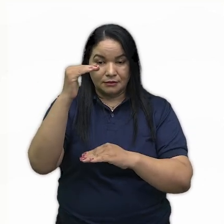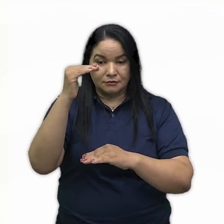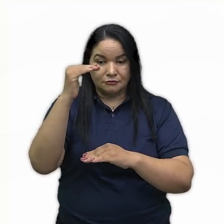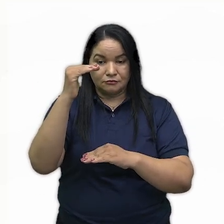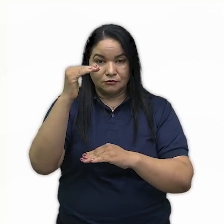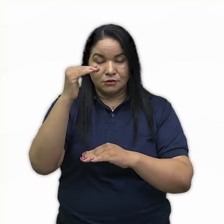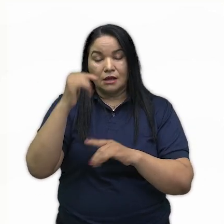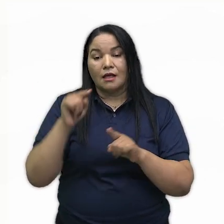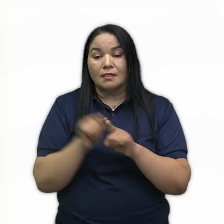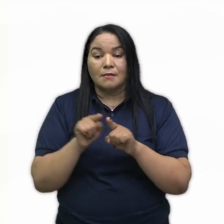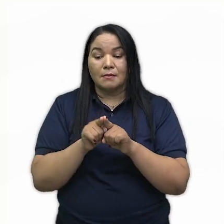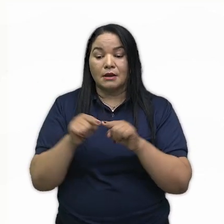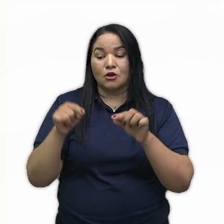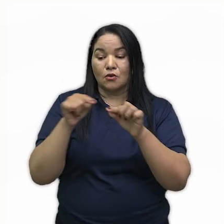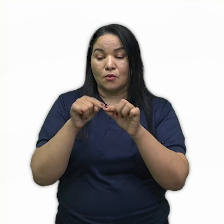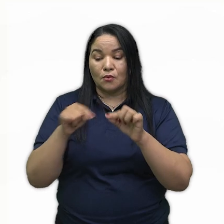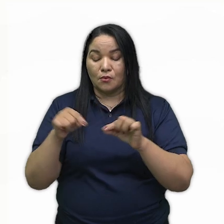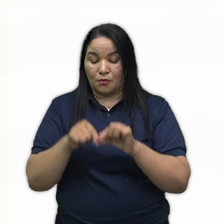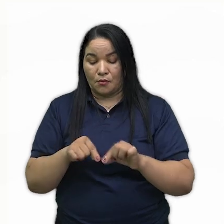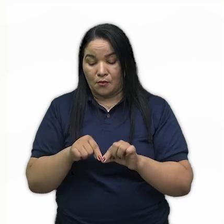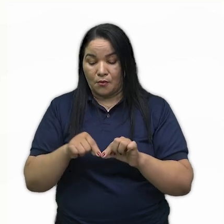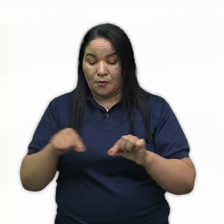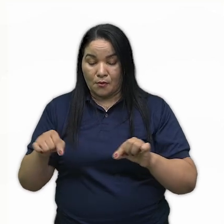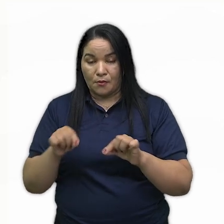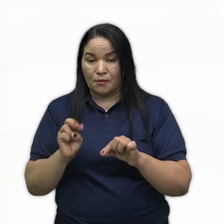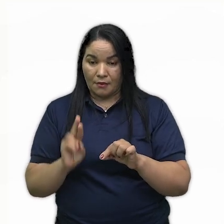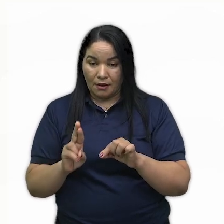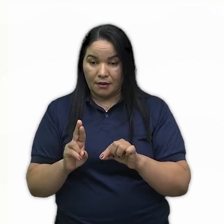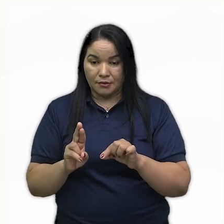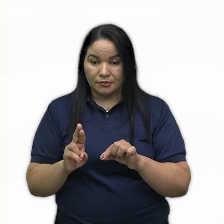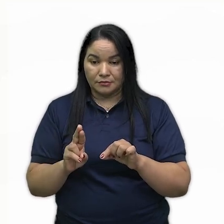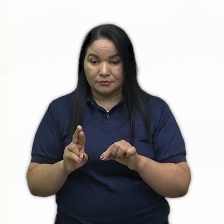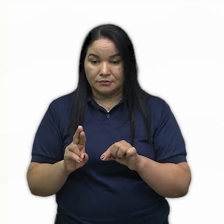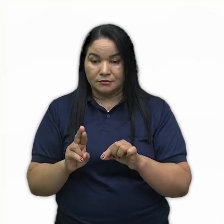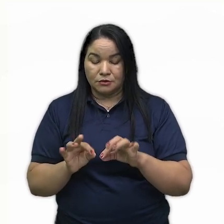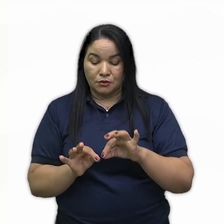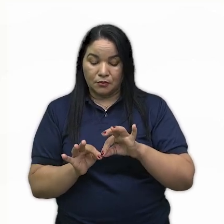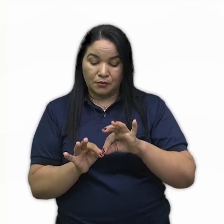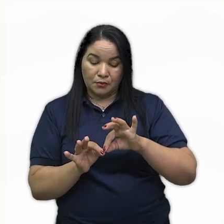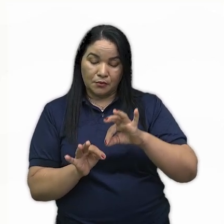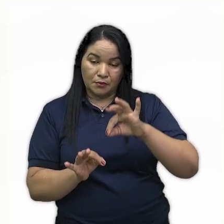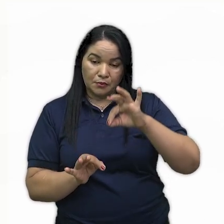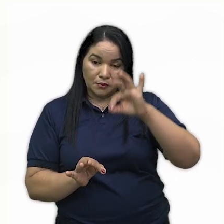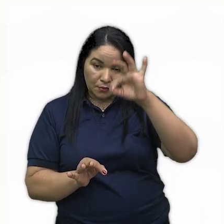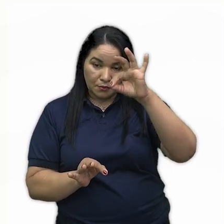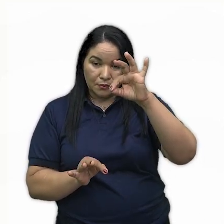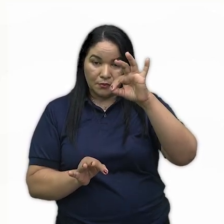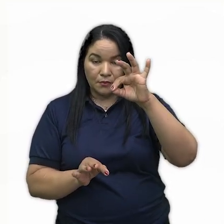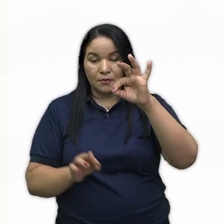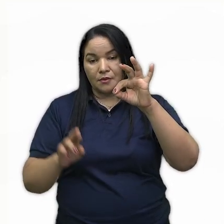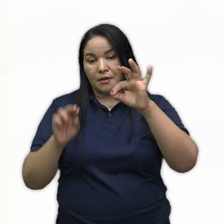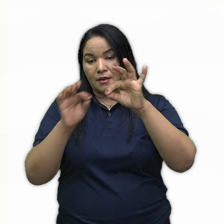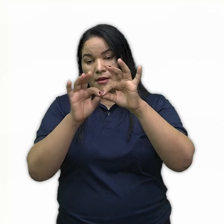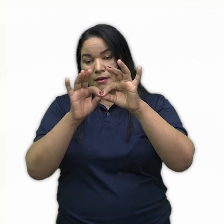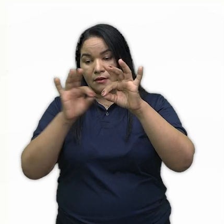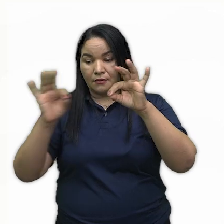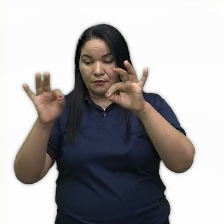raio R, e a outra no ponto correspondente da circunferência de centro O e raio